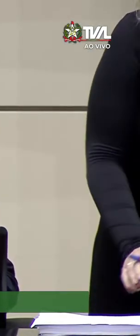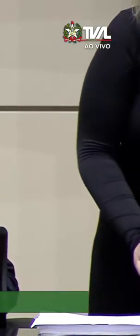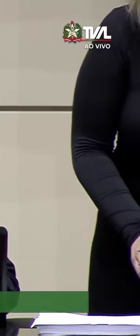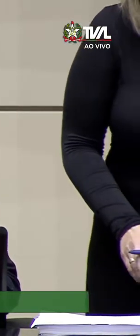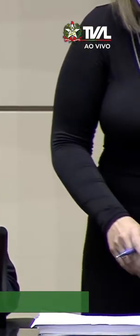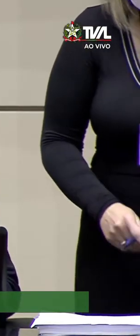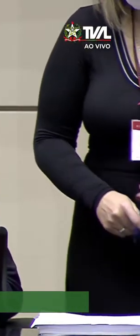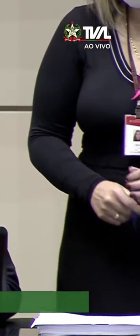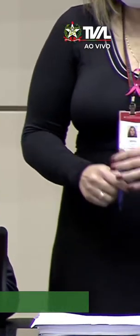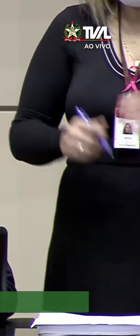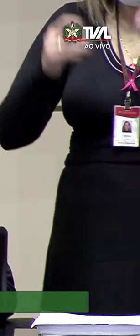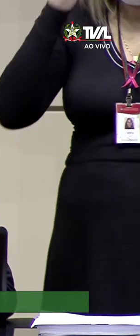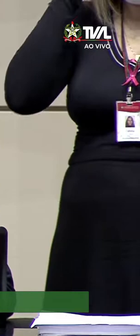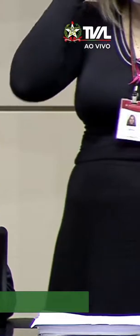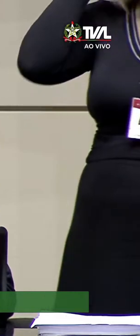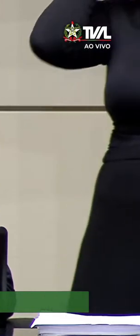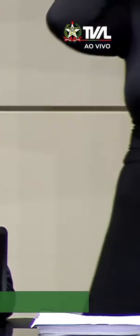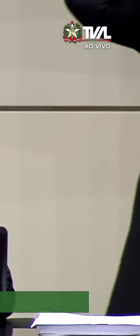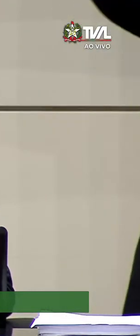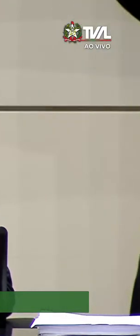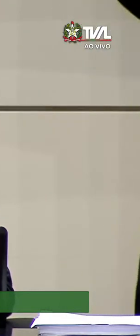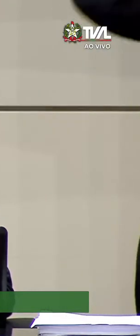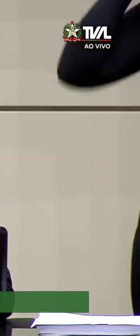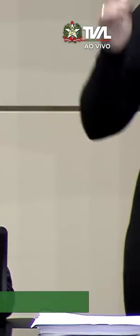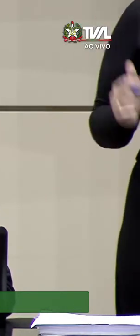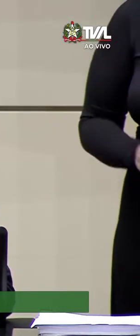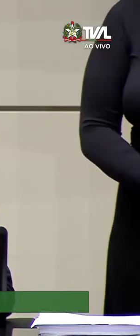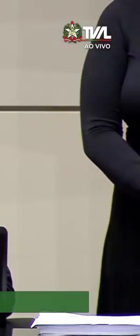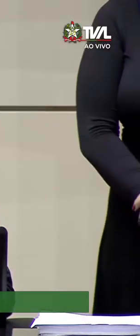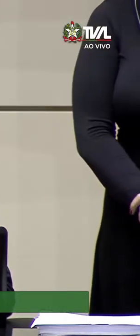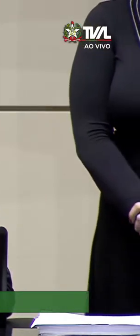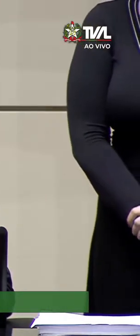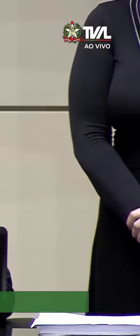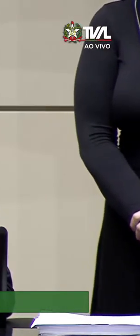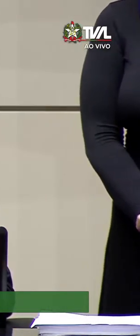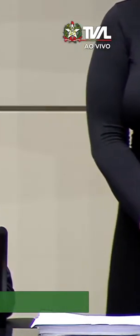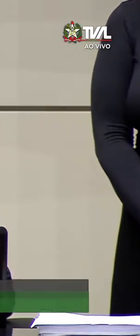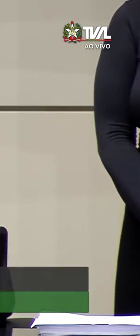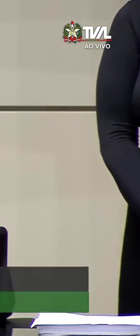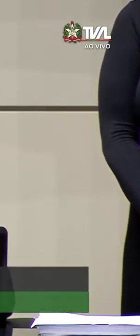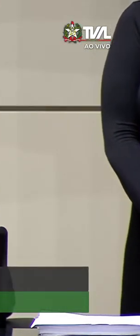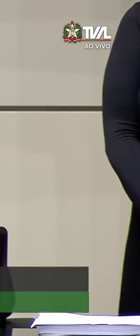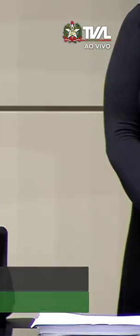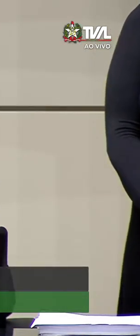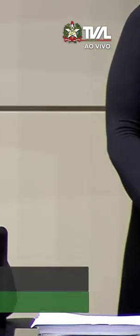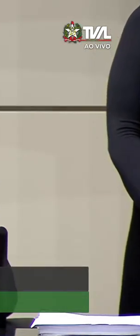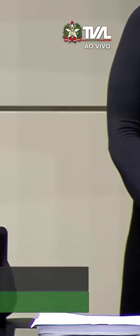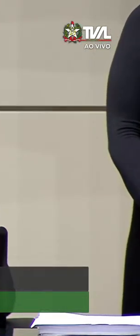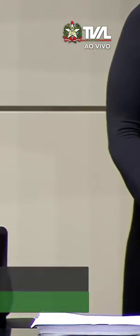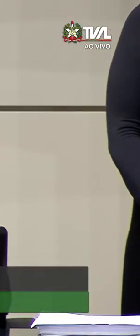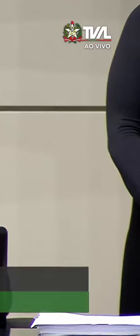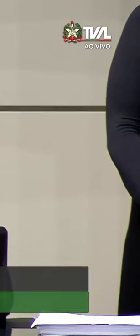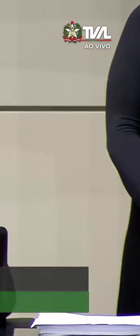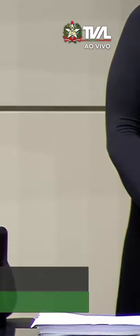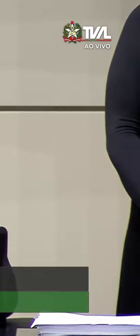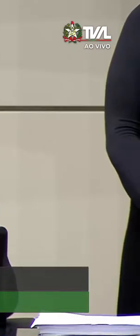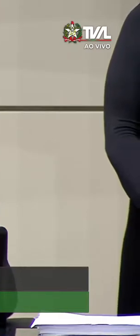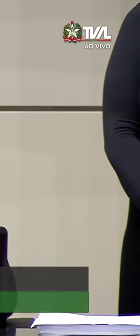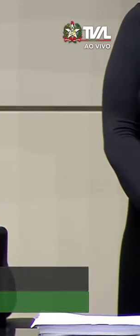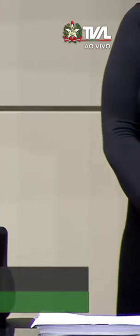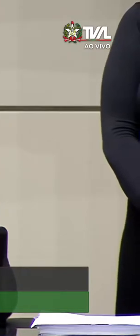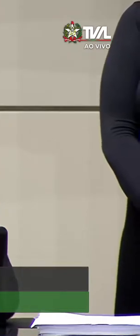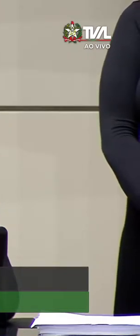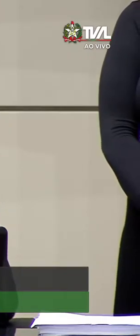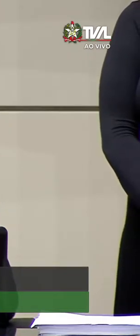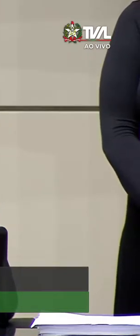Informamos o recebimento do pedido de verificação acerca da fiscalização das empresas que expõem funcionários